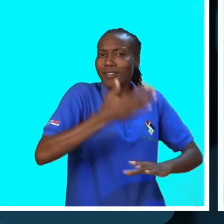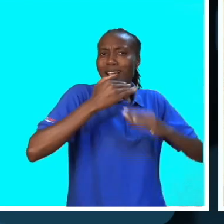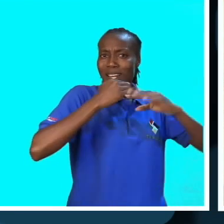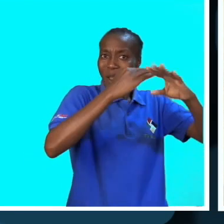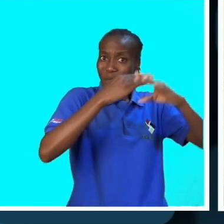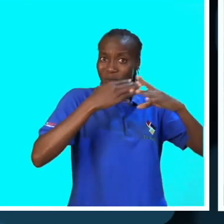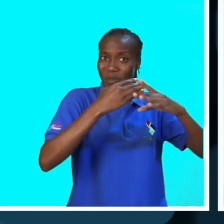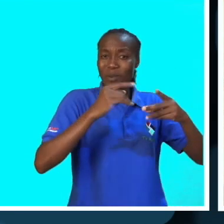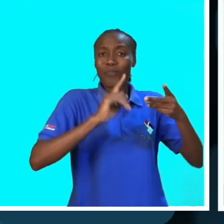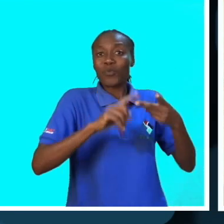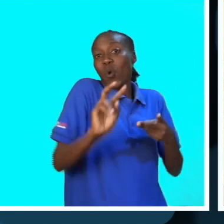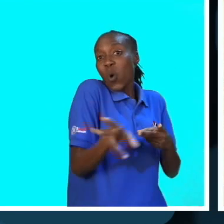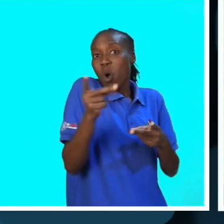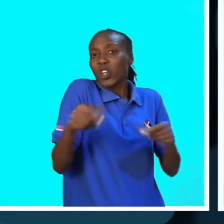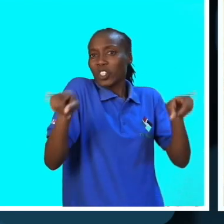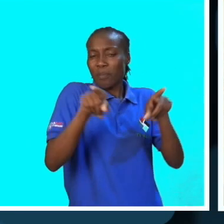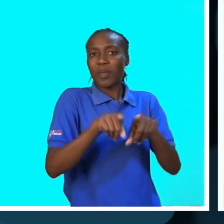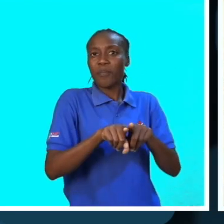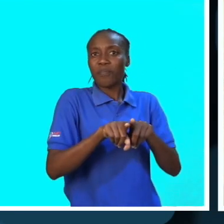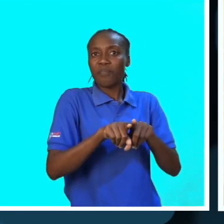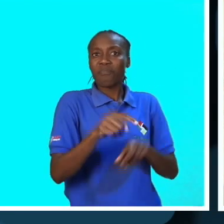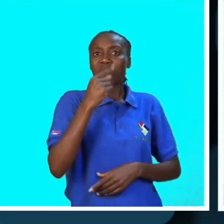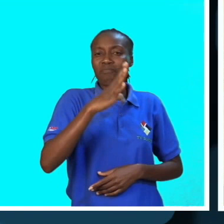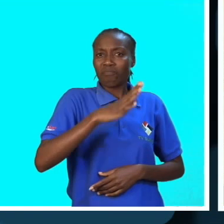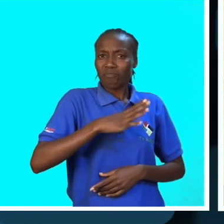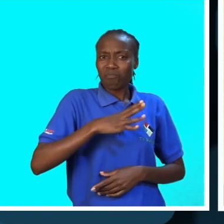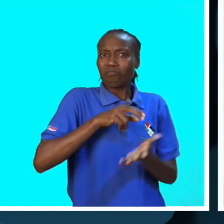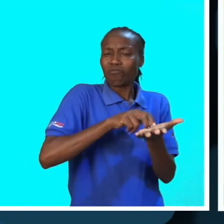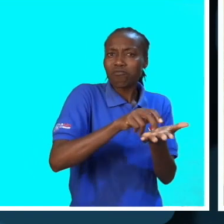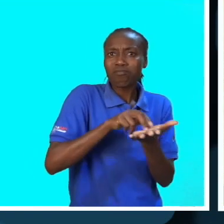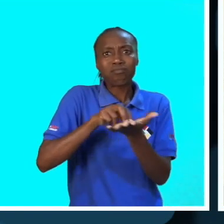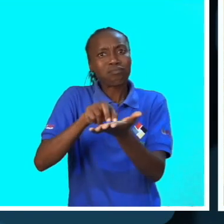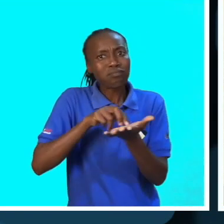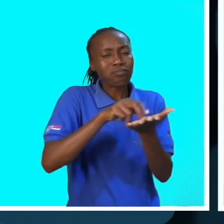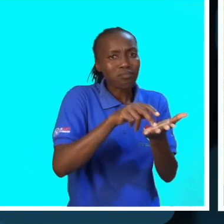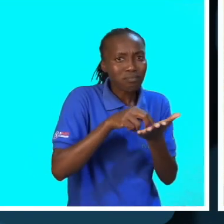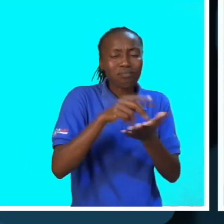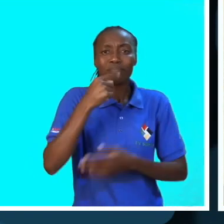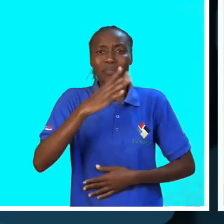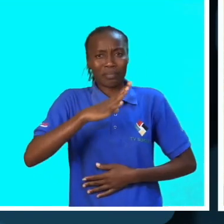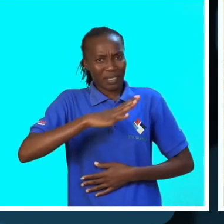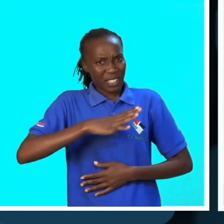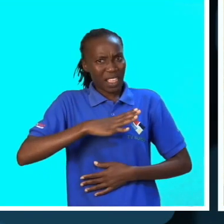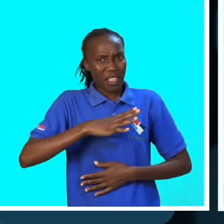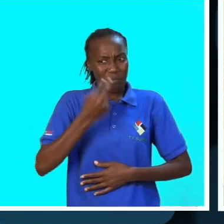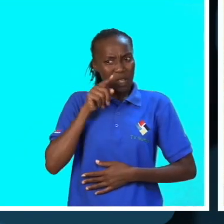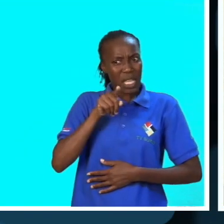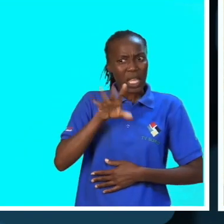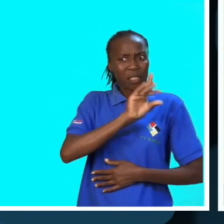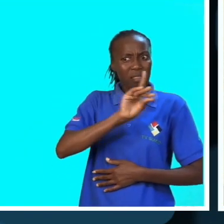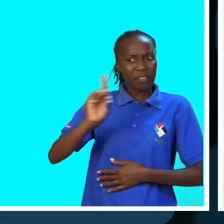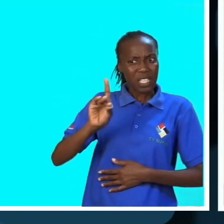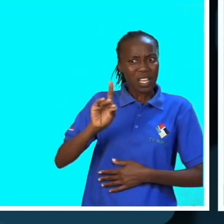Para ver agora a partir de na música, com os outros. Eles não me lejam, temos acarrenhado, temos andado ali, de leja em